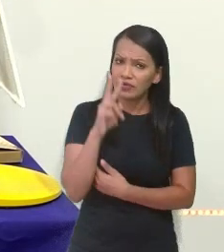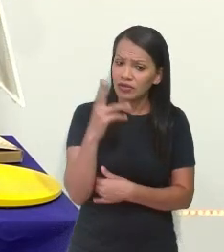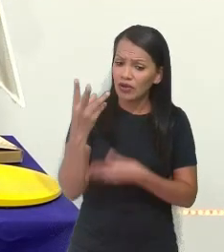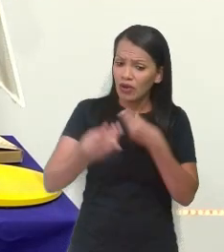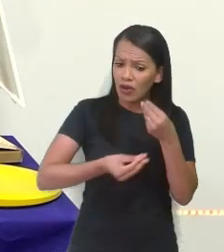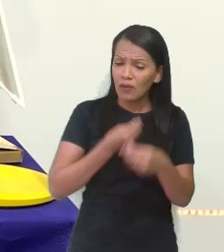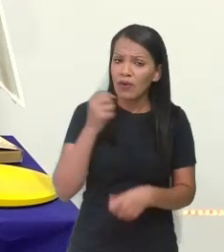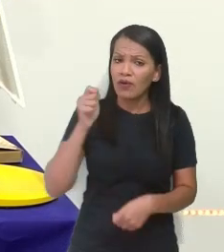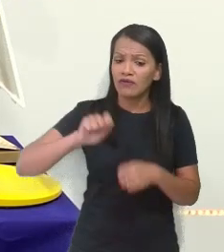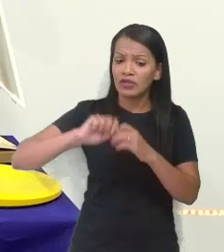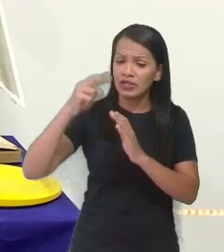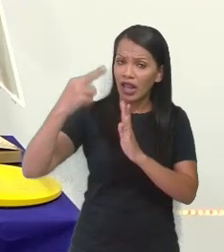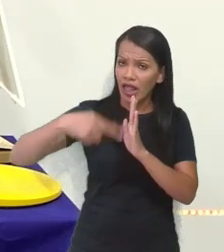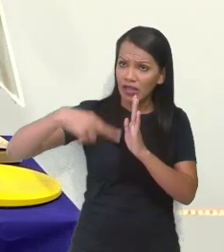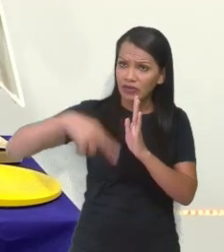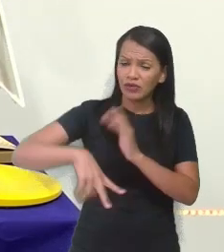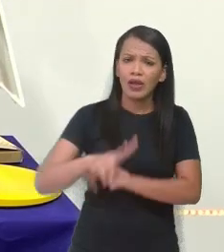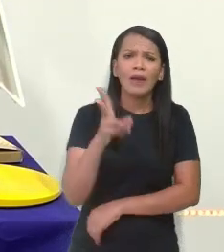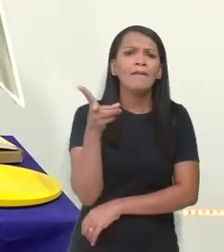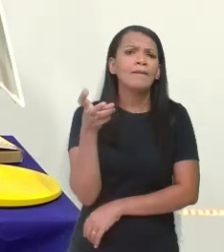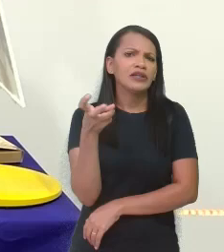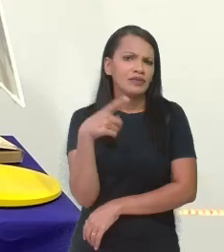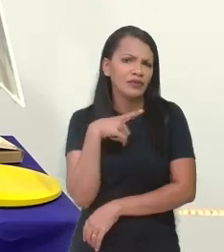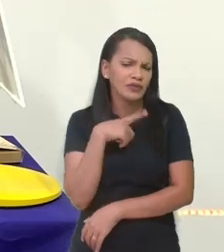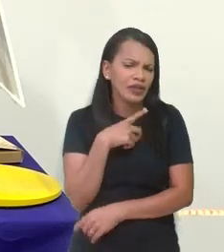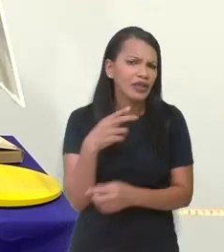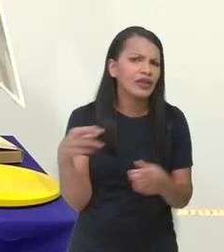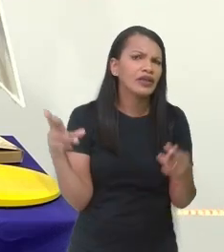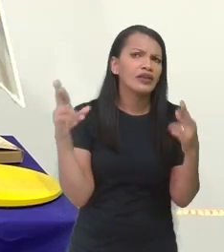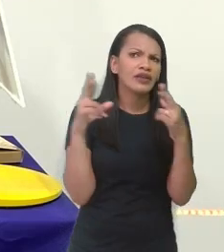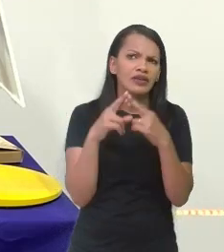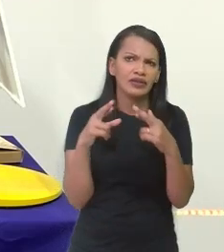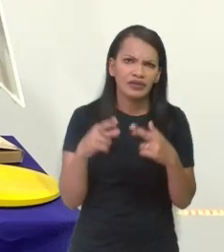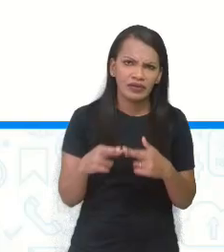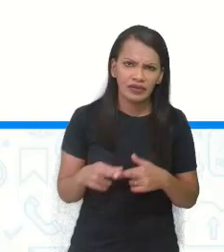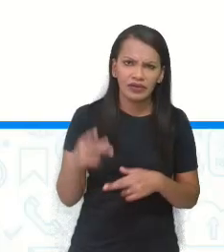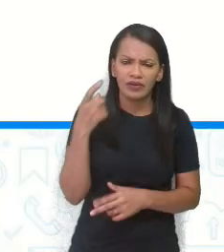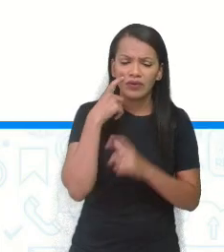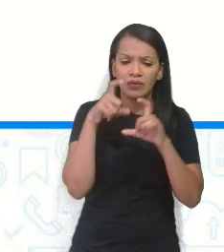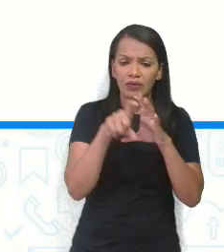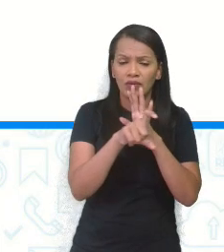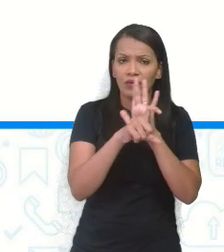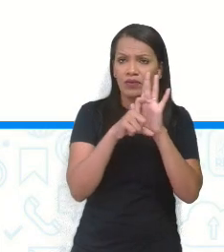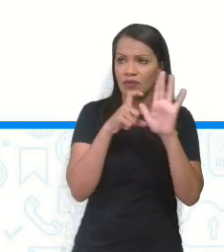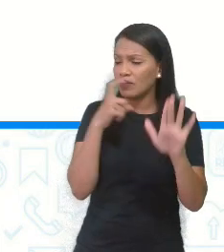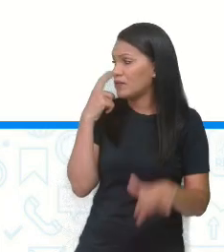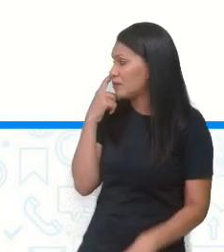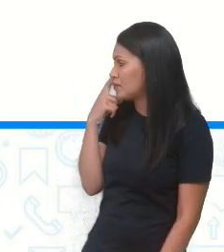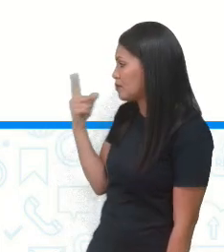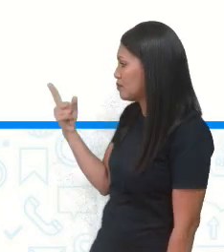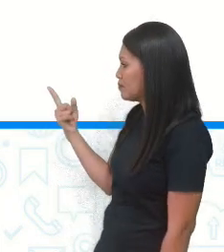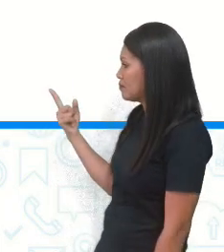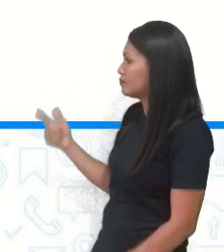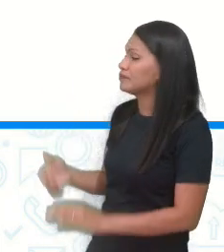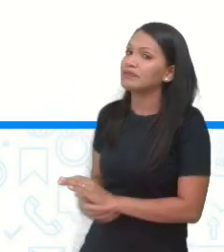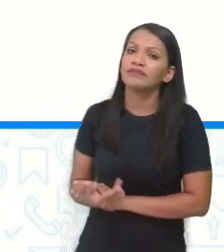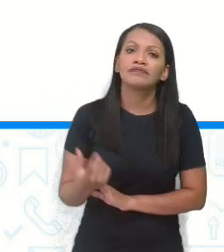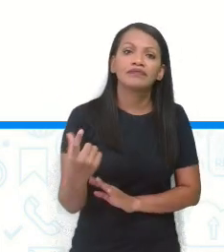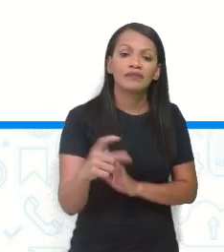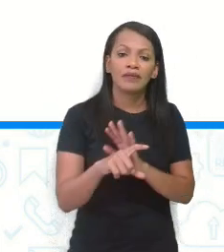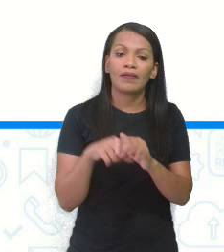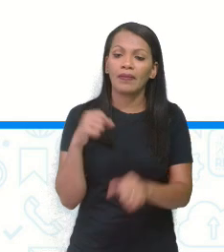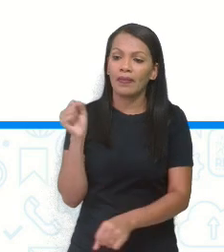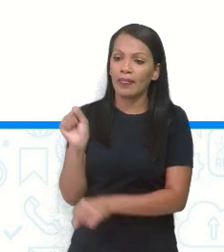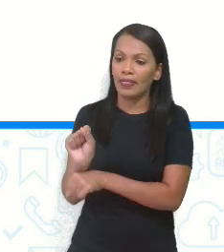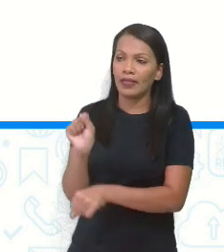fiz a leitura? Percebeu que tem rima? Vou ler novamente esse trechinho para você observar as pausas